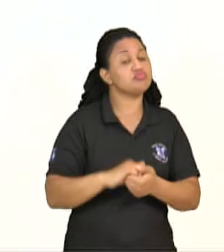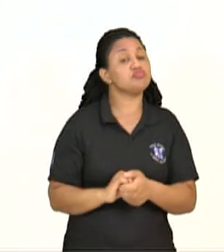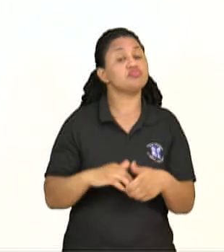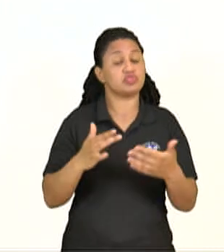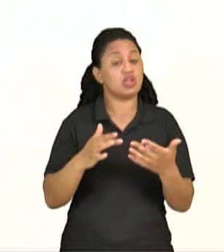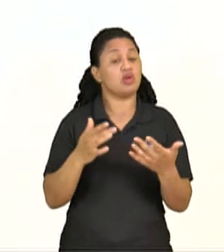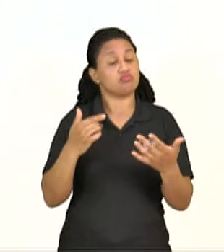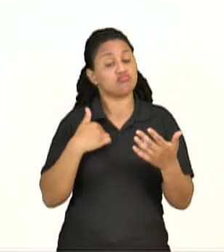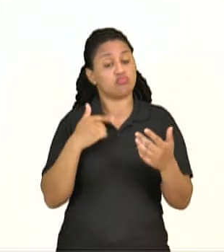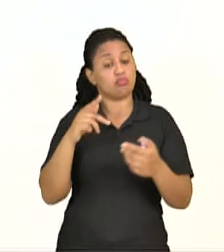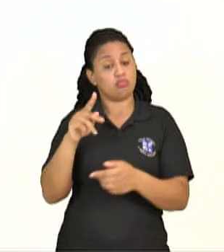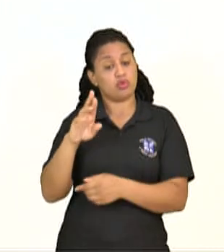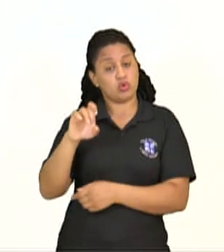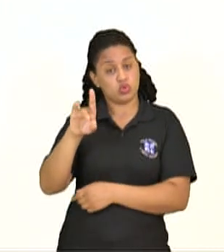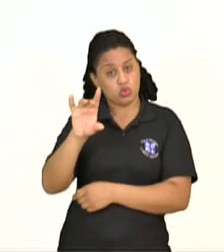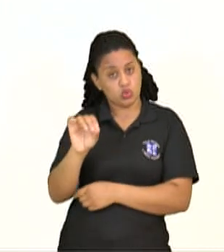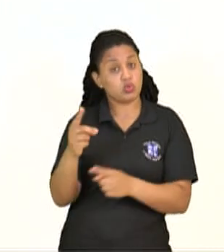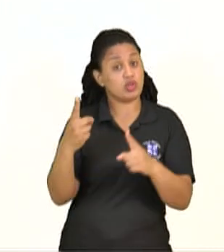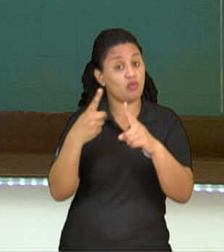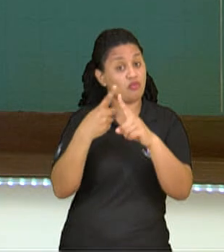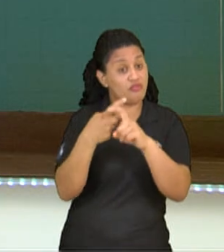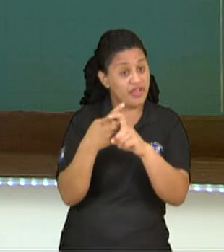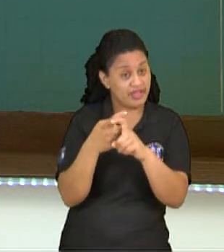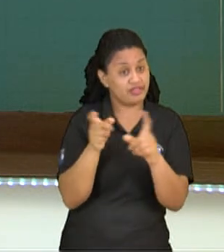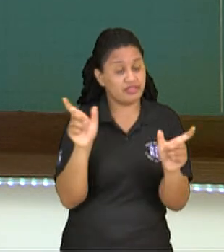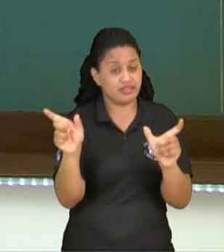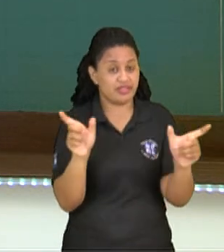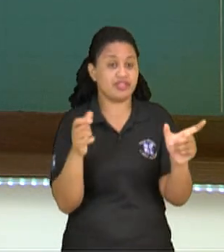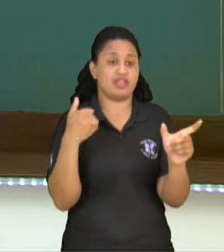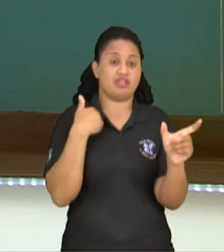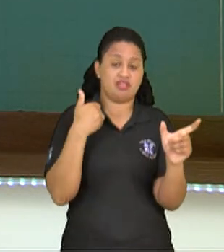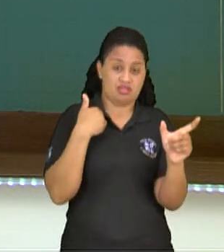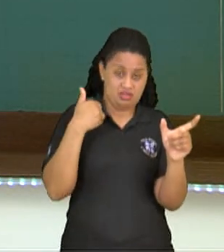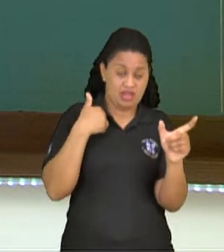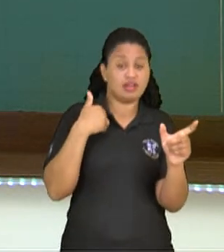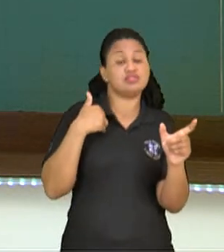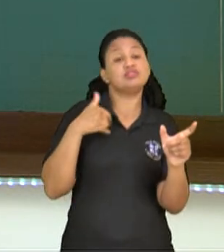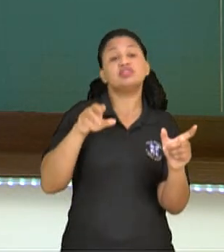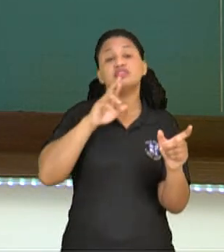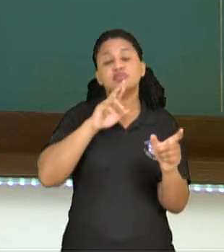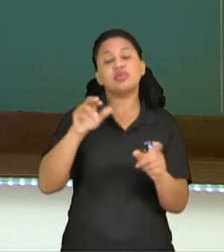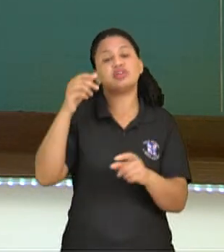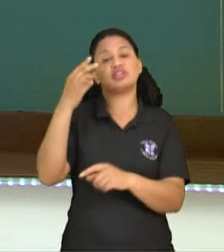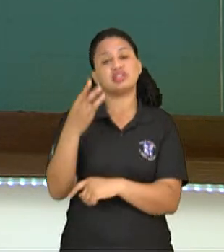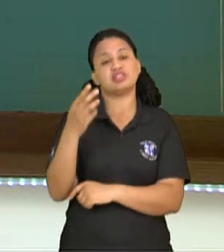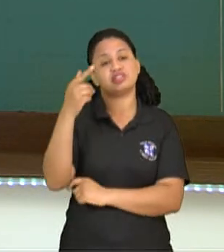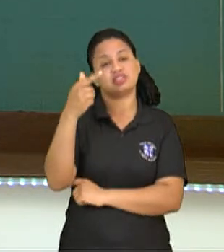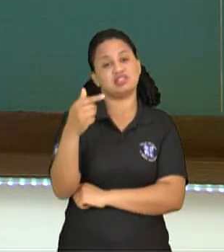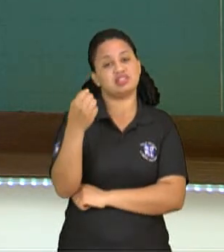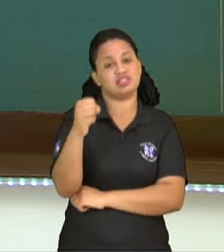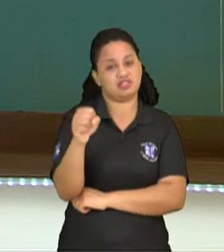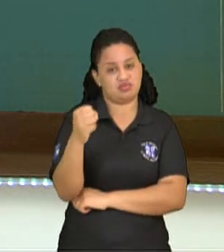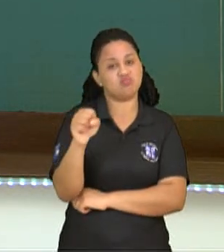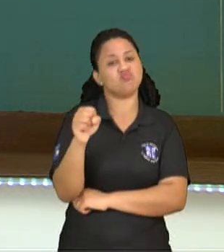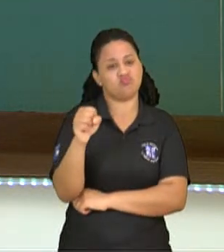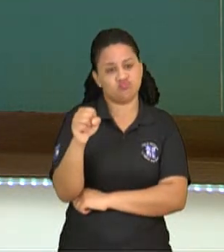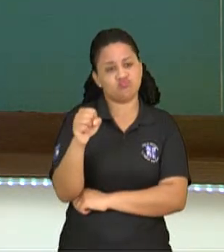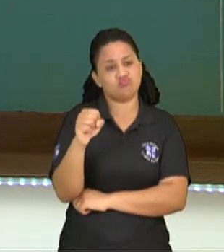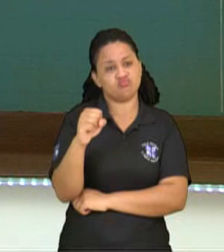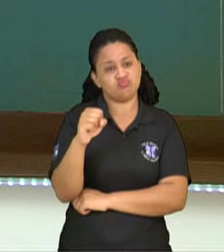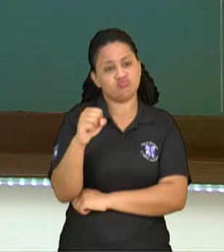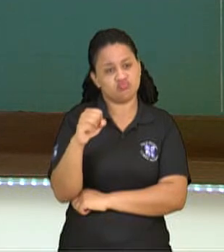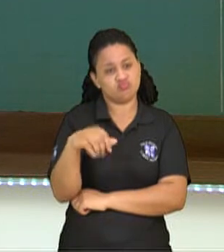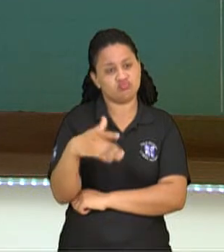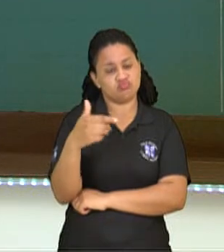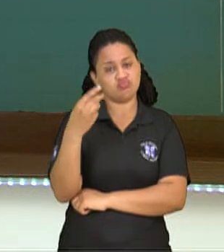suas idades, a gente resolvendo isso, a gente tem 18 mais x vezes 15 mais x. E isso está sendo também dado